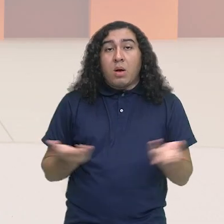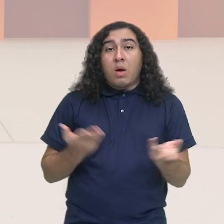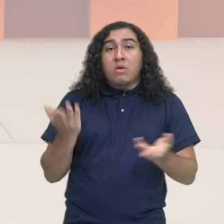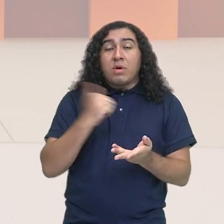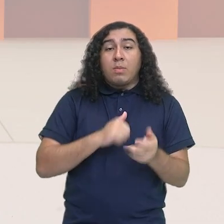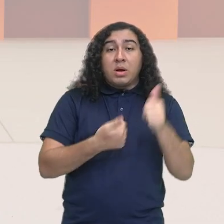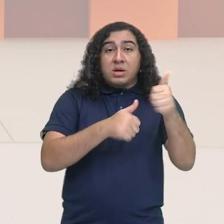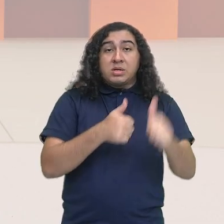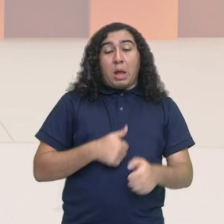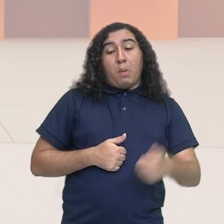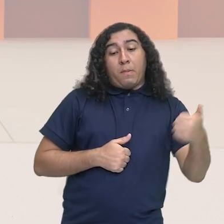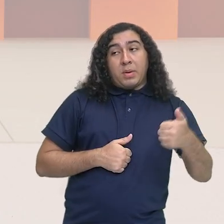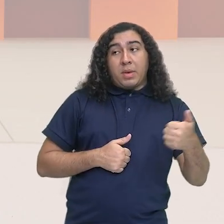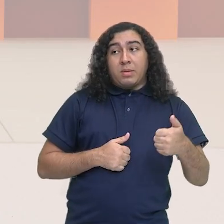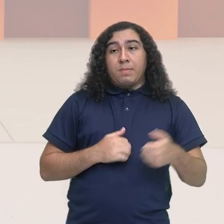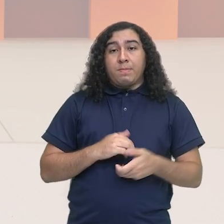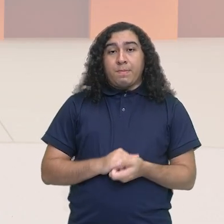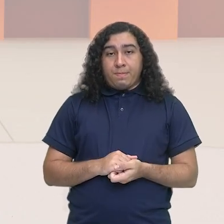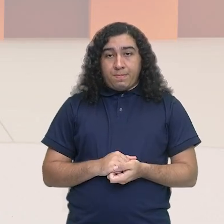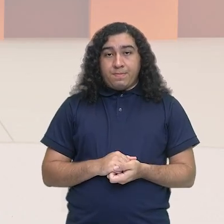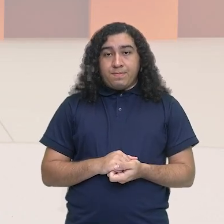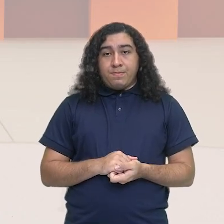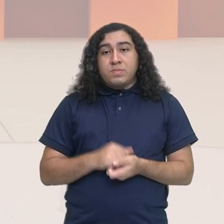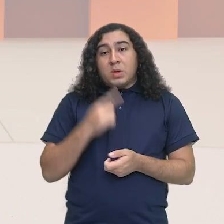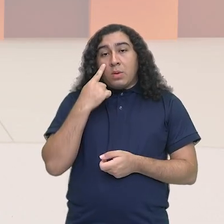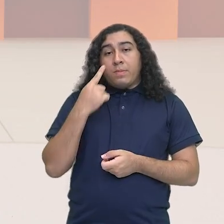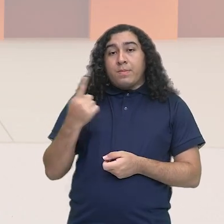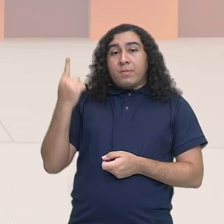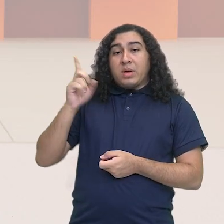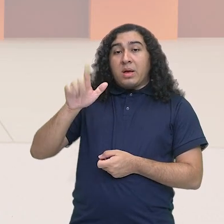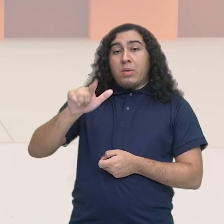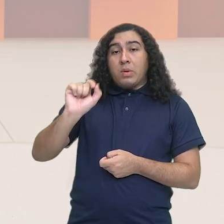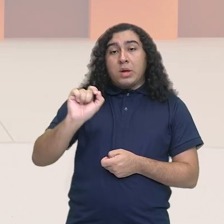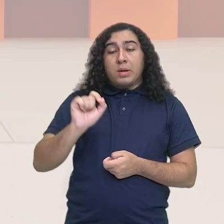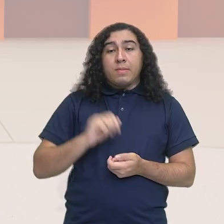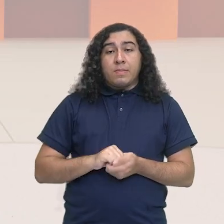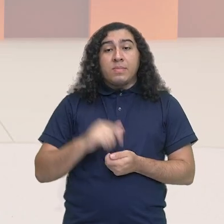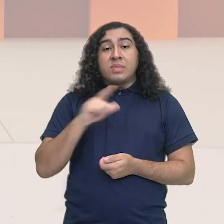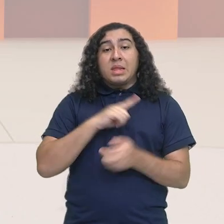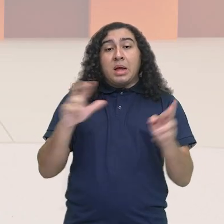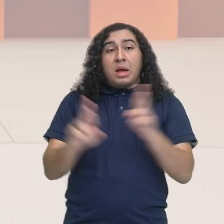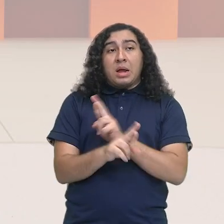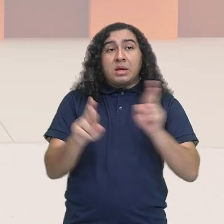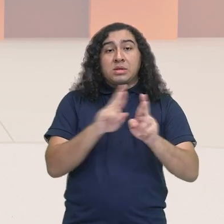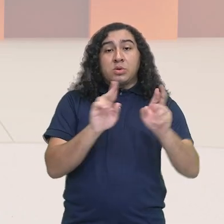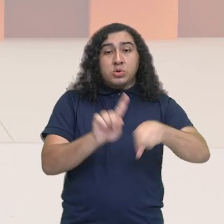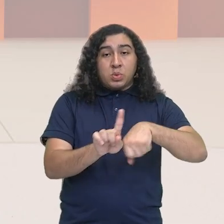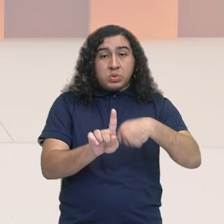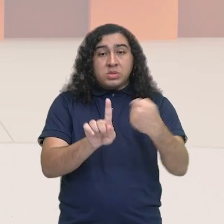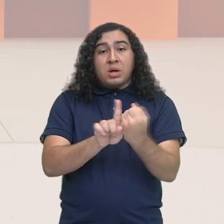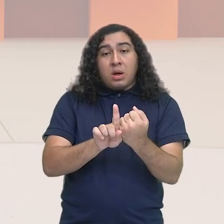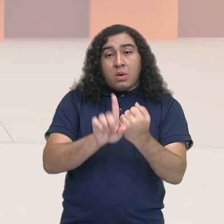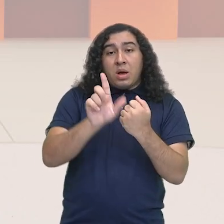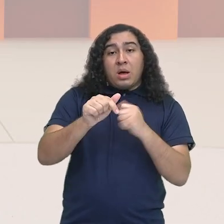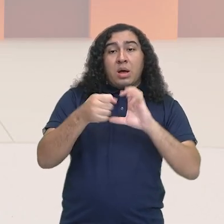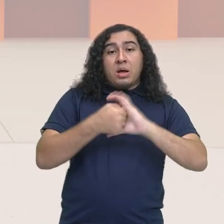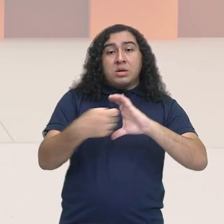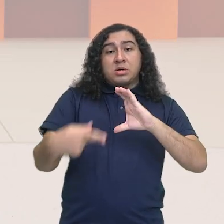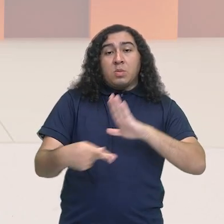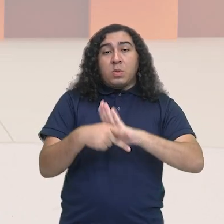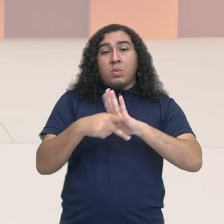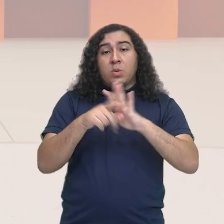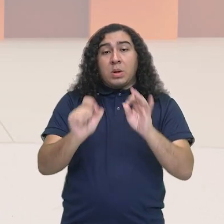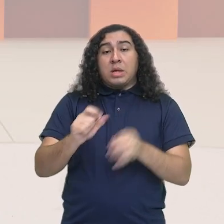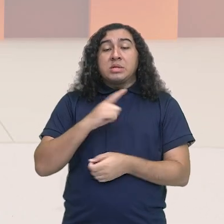grupos primários. Os grupos primários são aqueles em que as relações sociais se